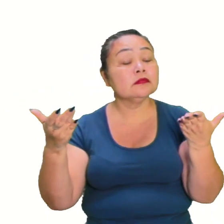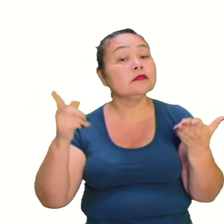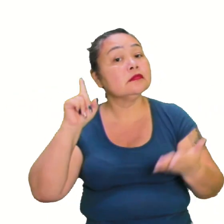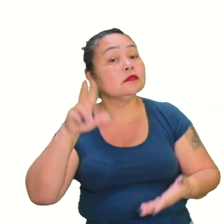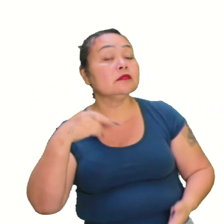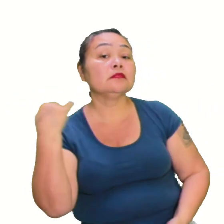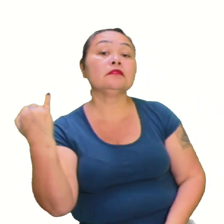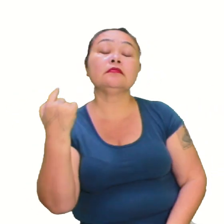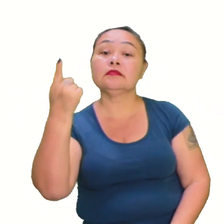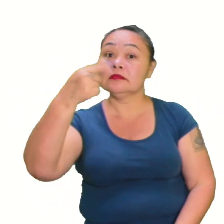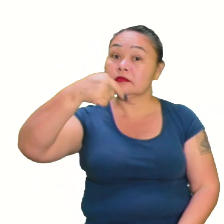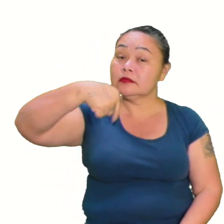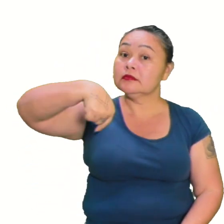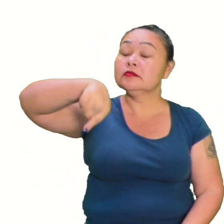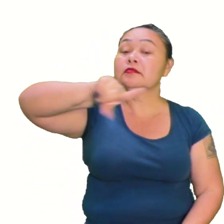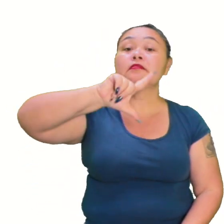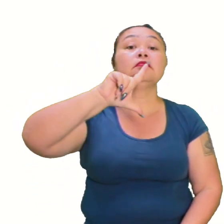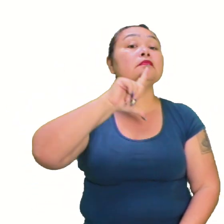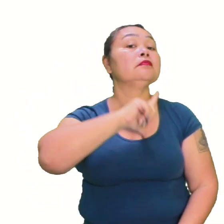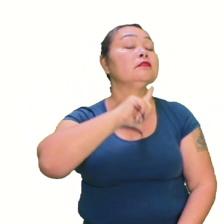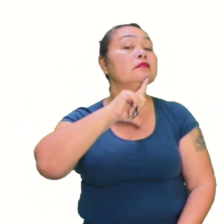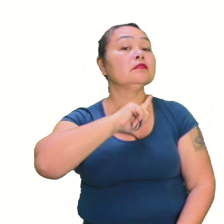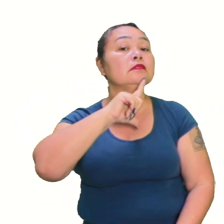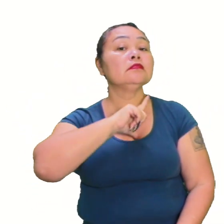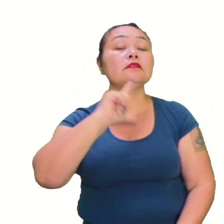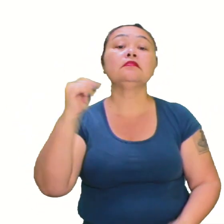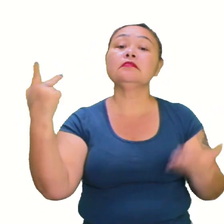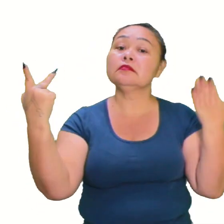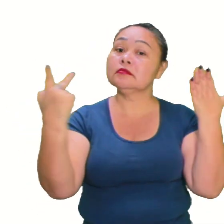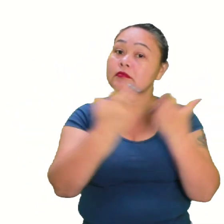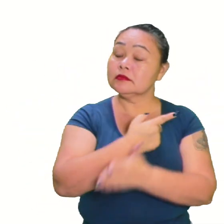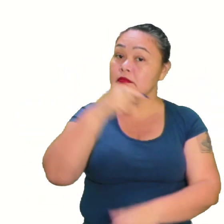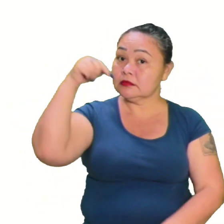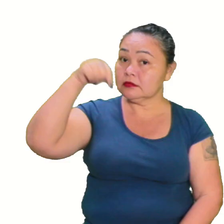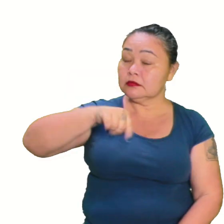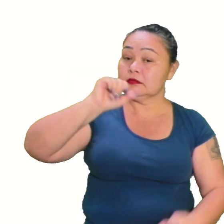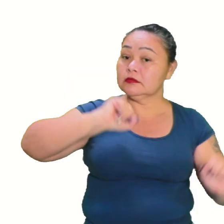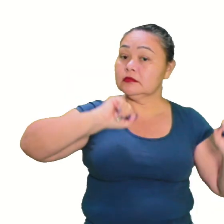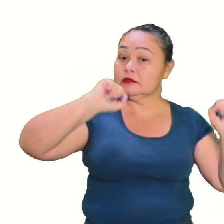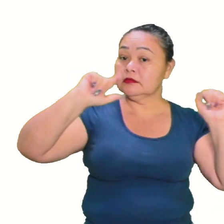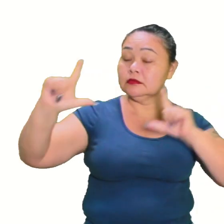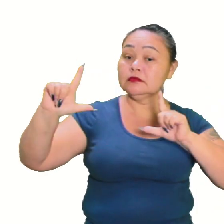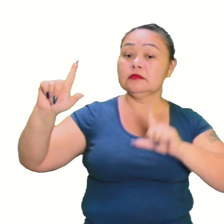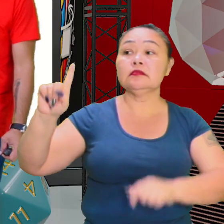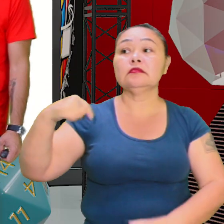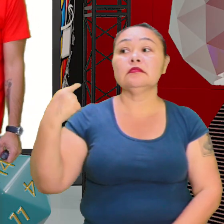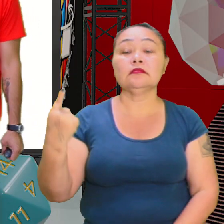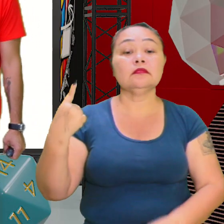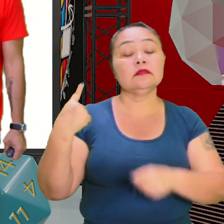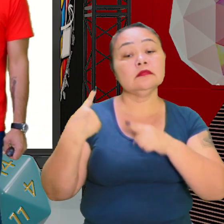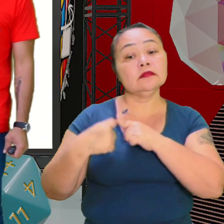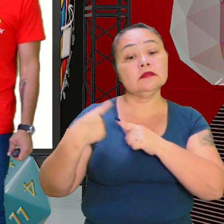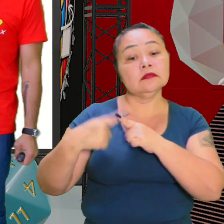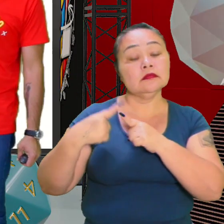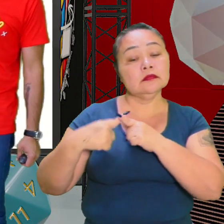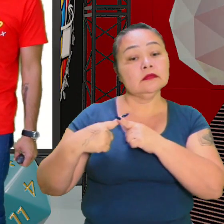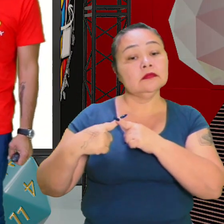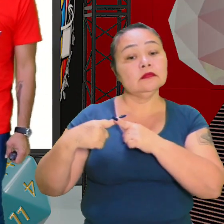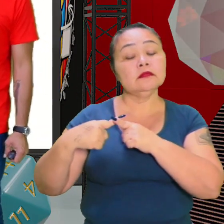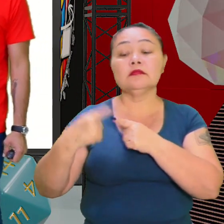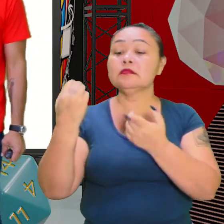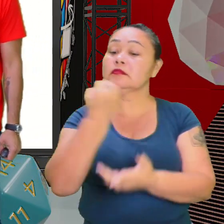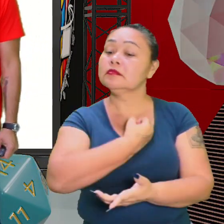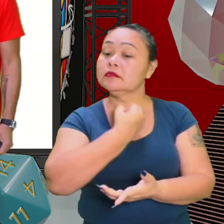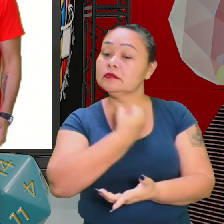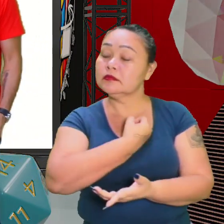é importante que vocês tenham noção do que aconteceu aqui. Na telinha com ele, diretor, olha só. Porque quando eu falo